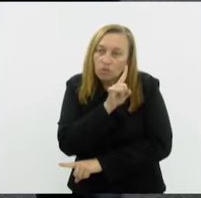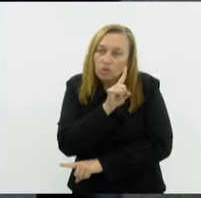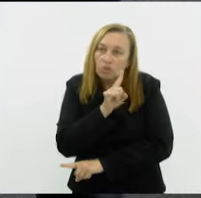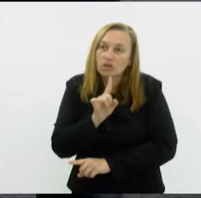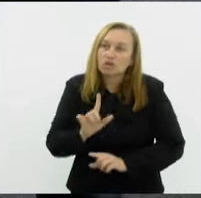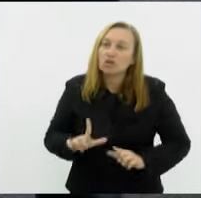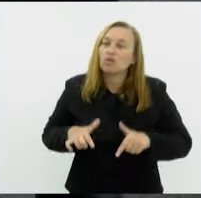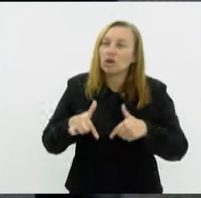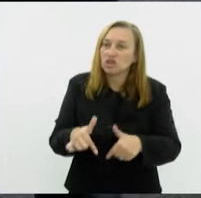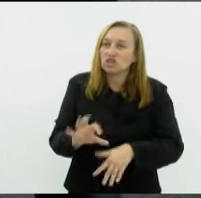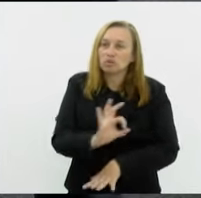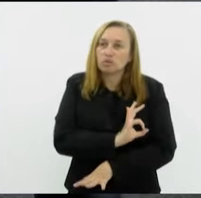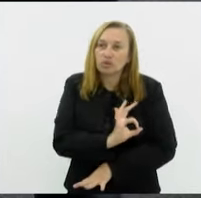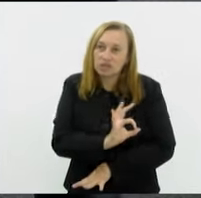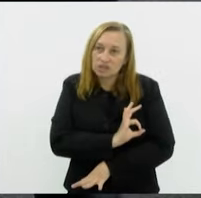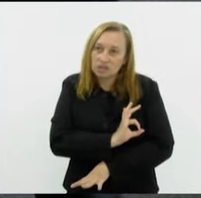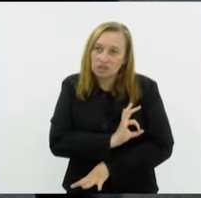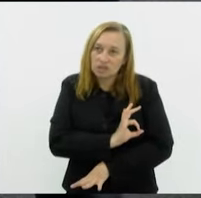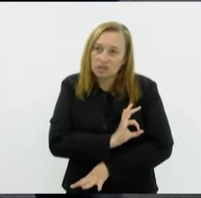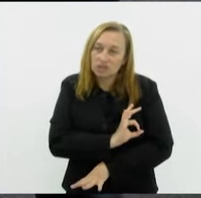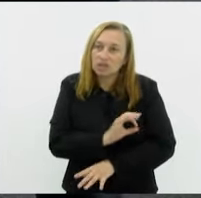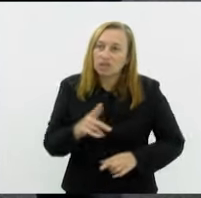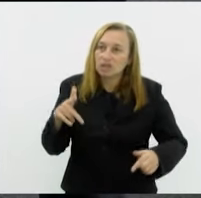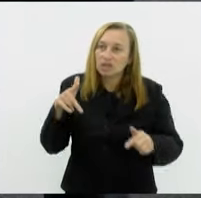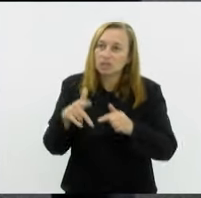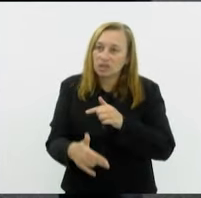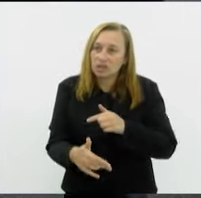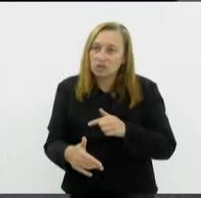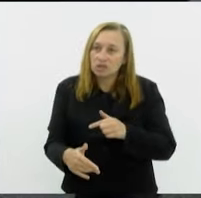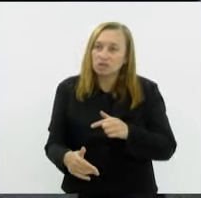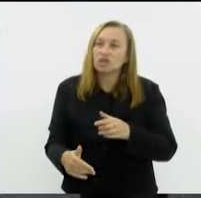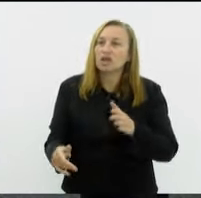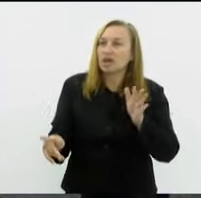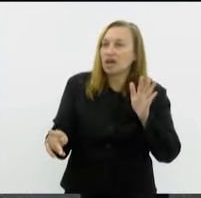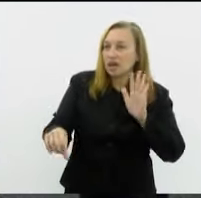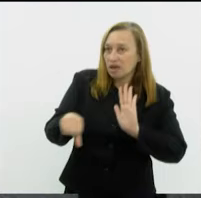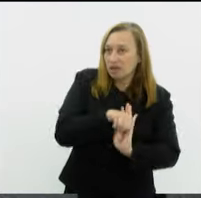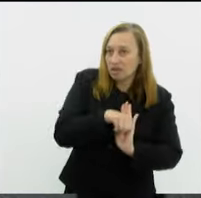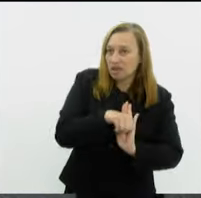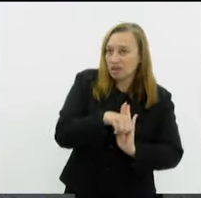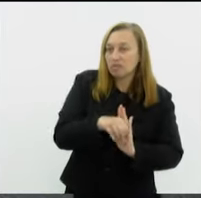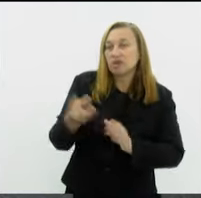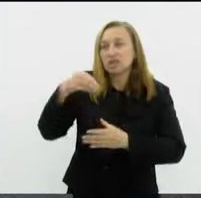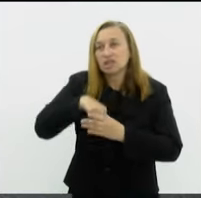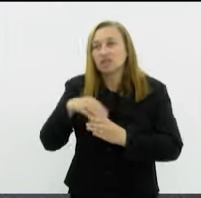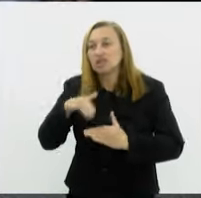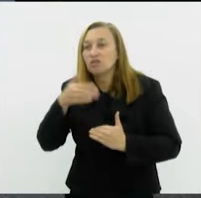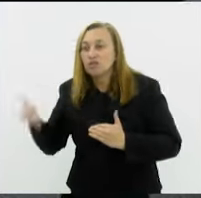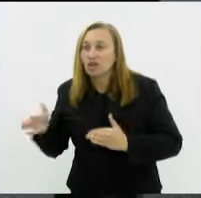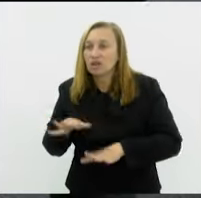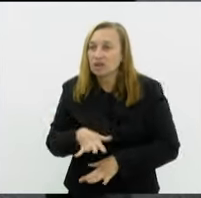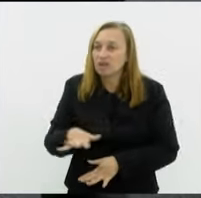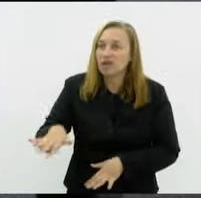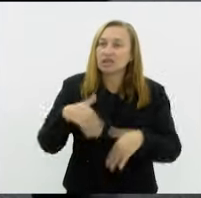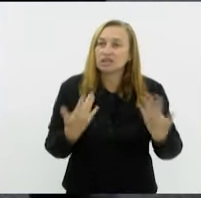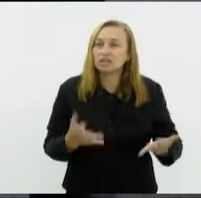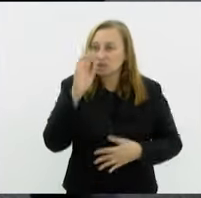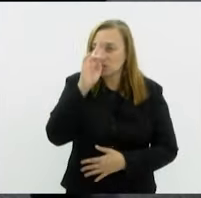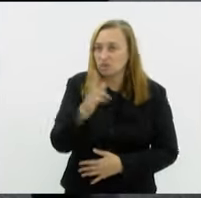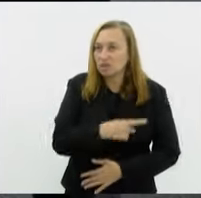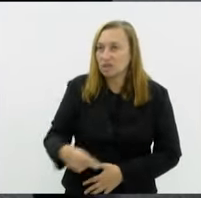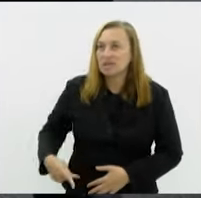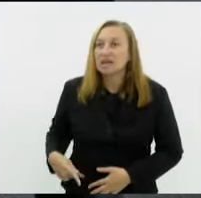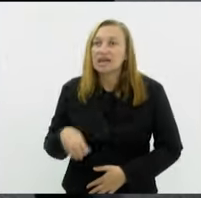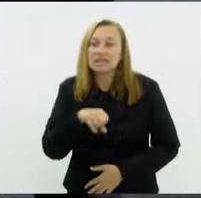ações policiais que coibisse aquilo que é ilegal dentro e fora das favelas do Rio de Janeiro. Então, senhor presidente,